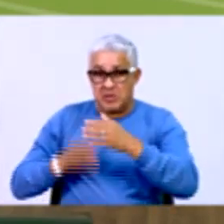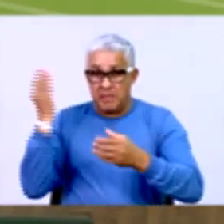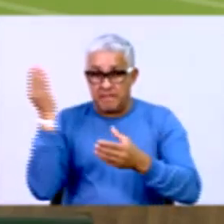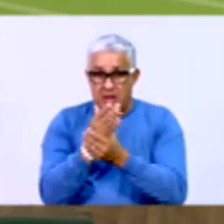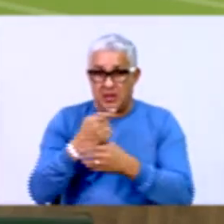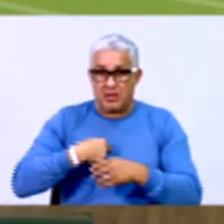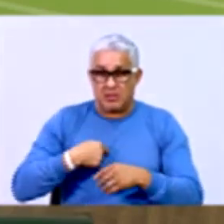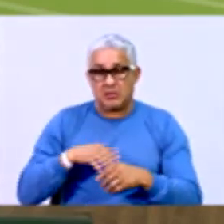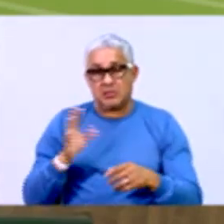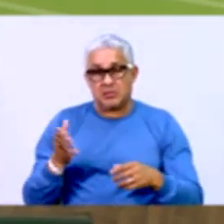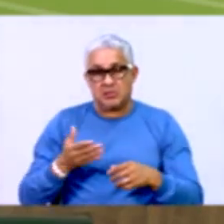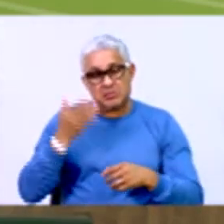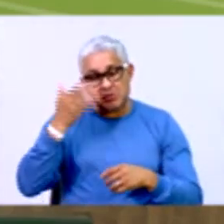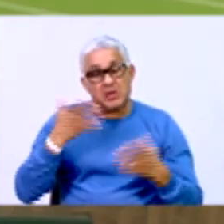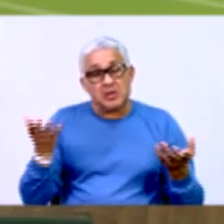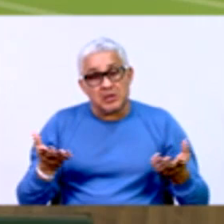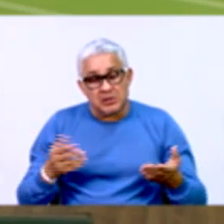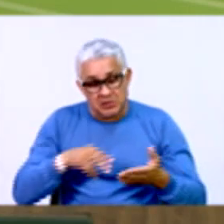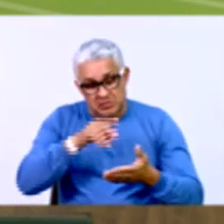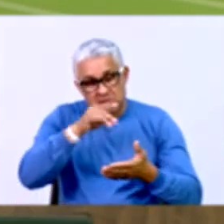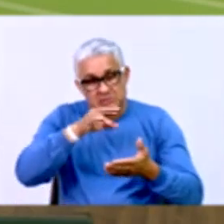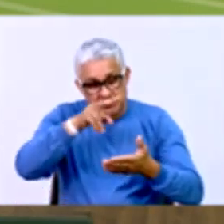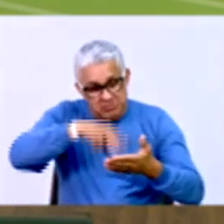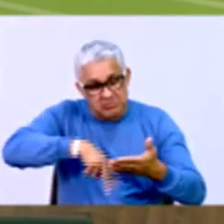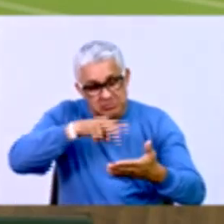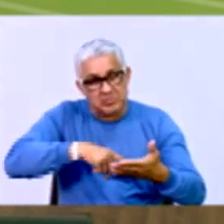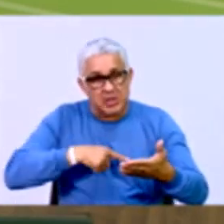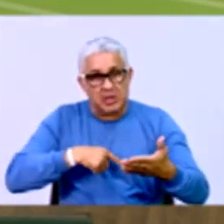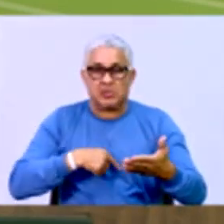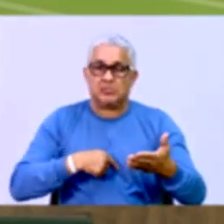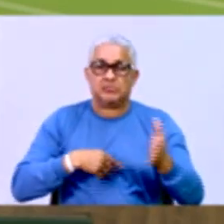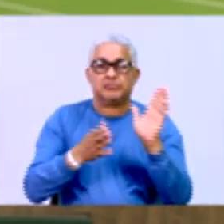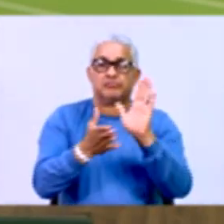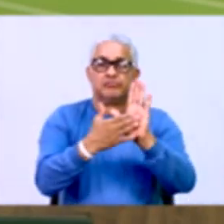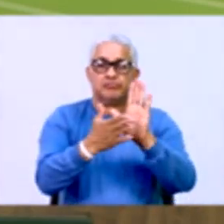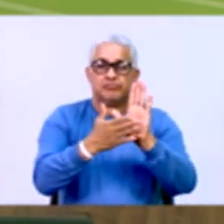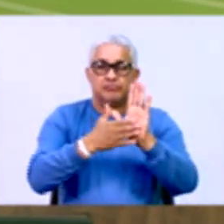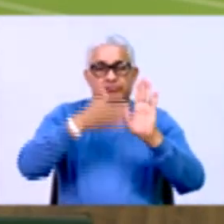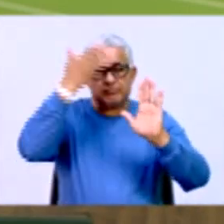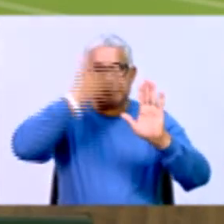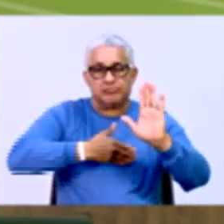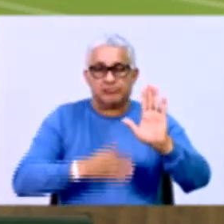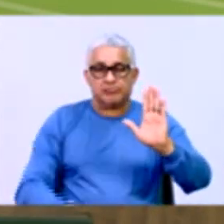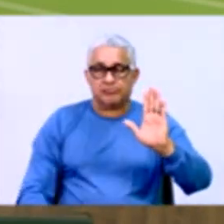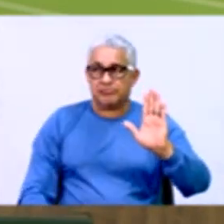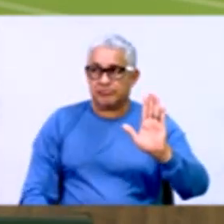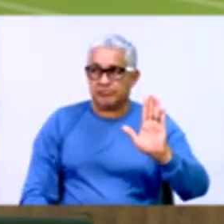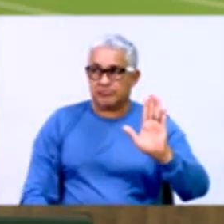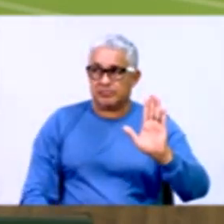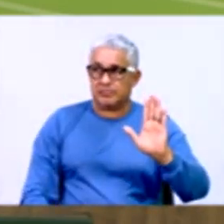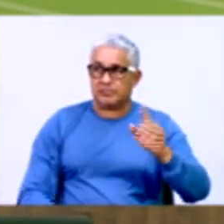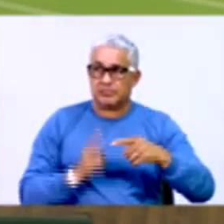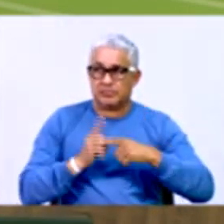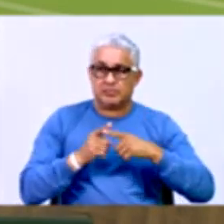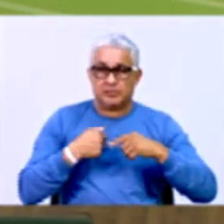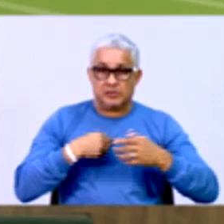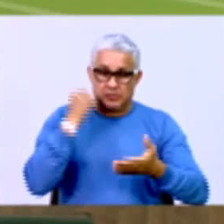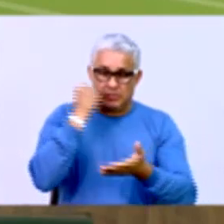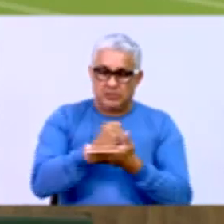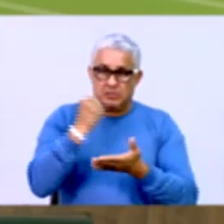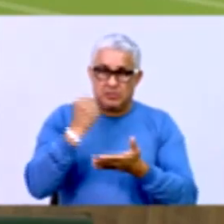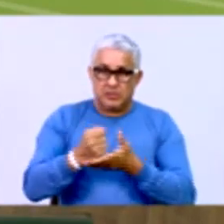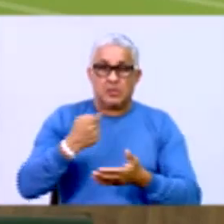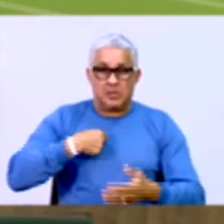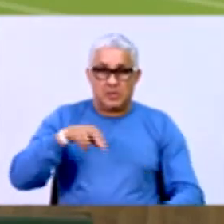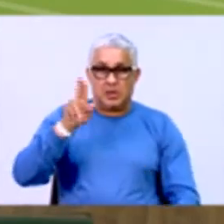aqui as informações que foram passadas, né? Tá aqui. Então, para me salvaguardar, porque eu fui contratado, eu fui